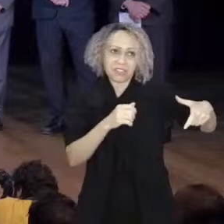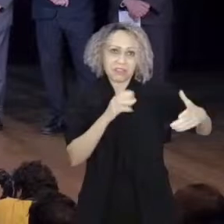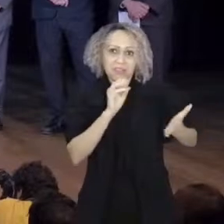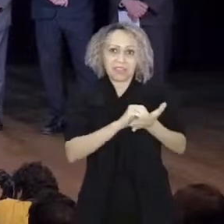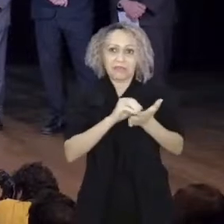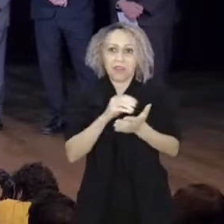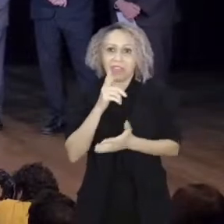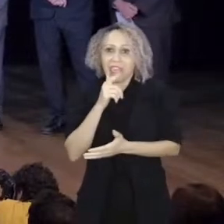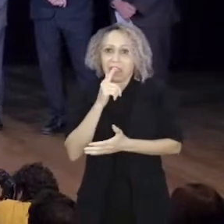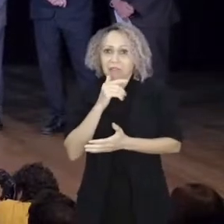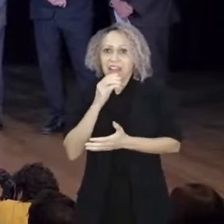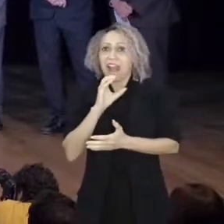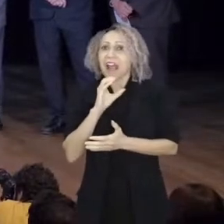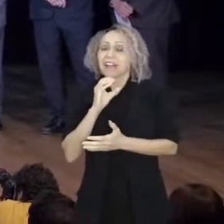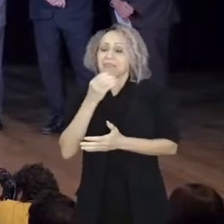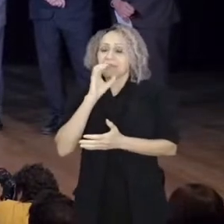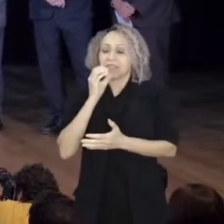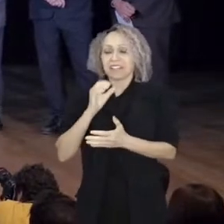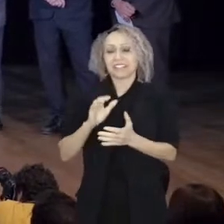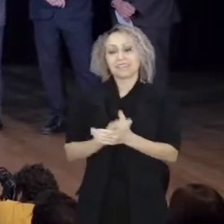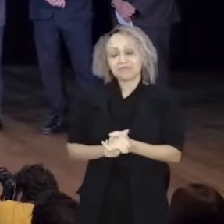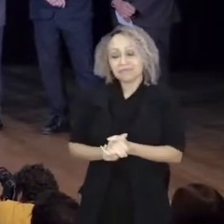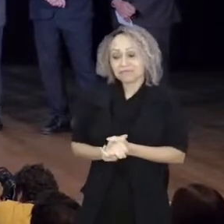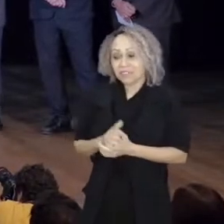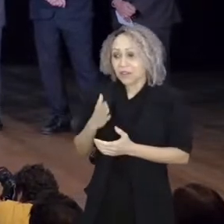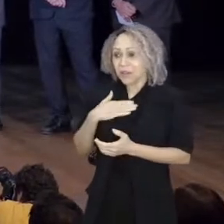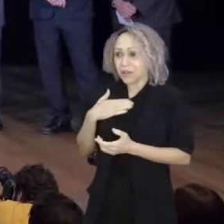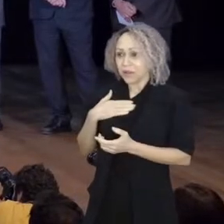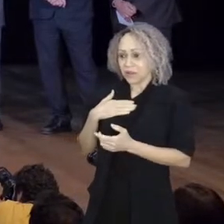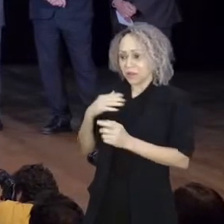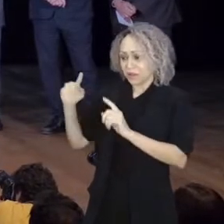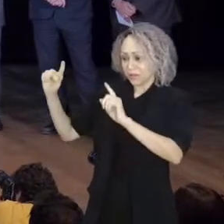O meu adversário achava que era a cachaça que eu tomava.